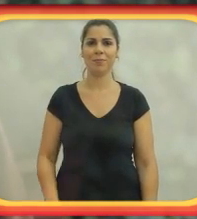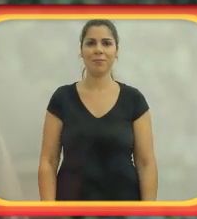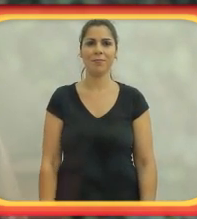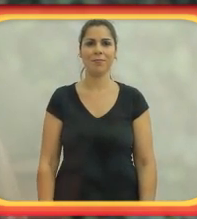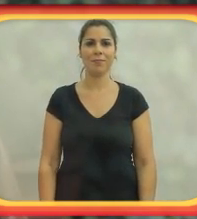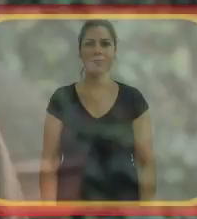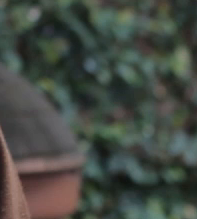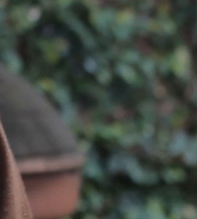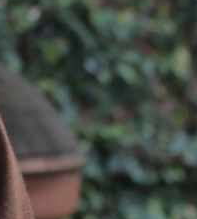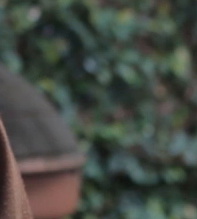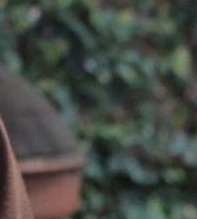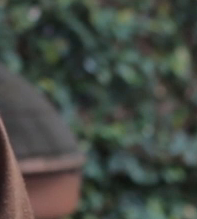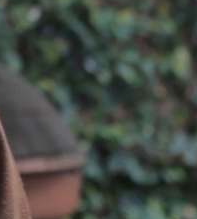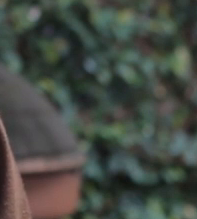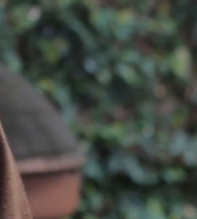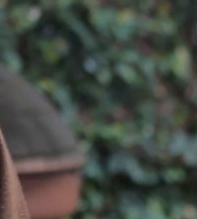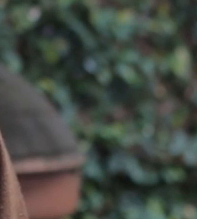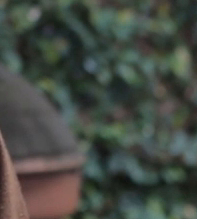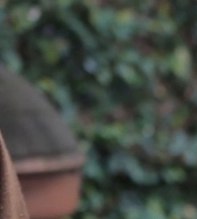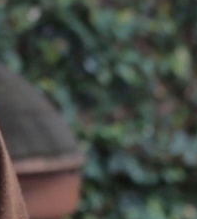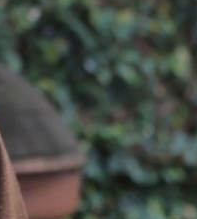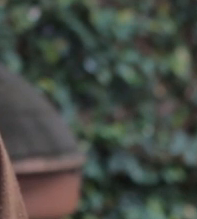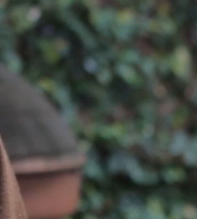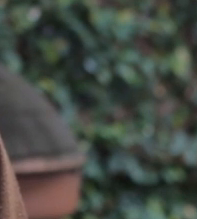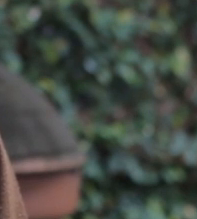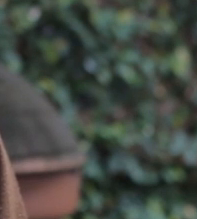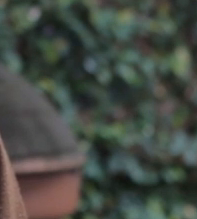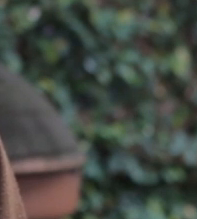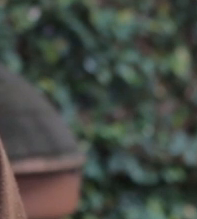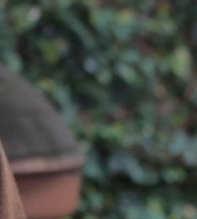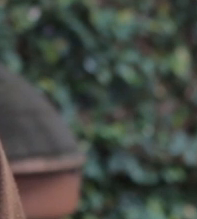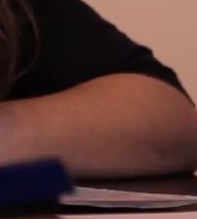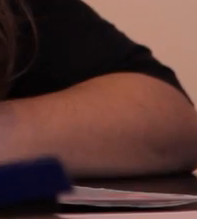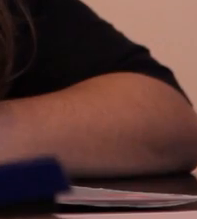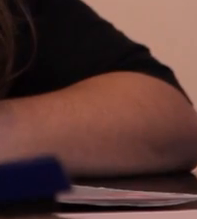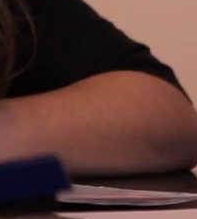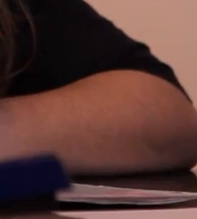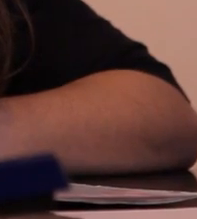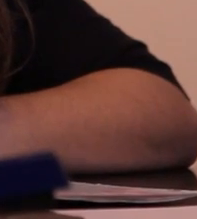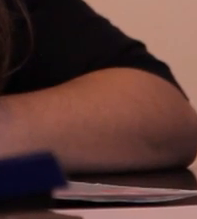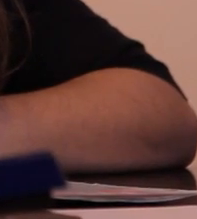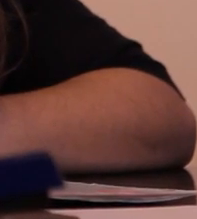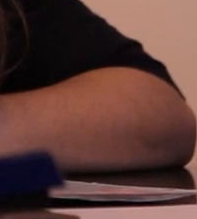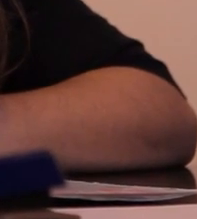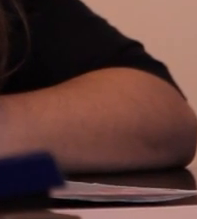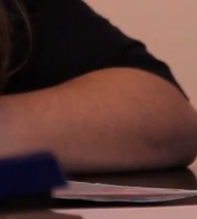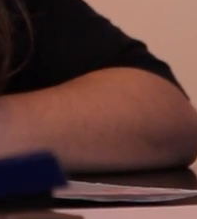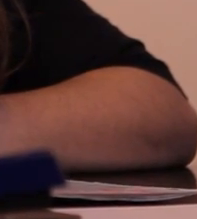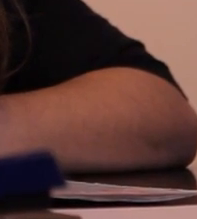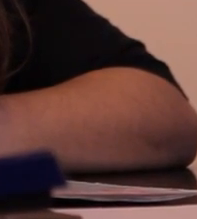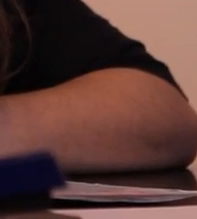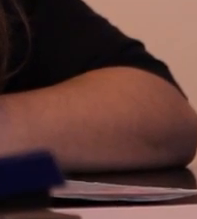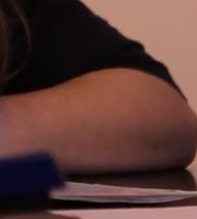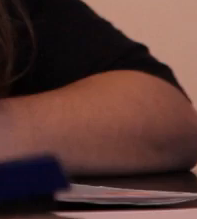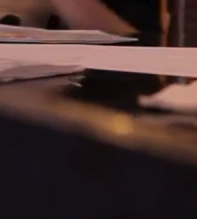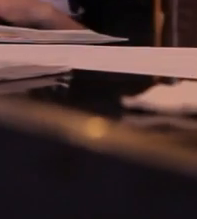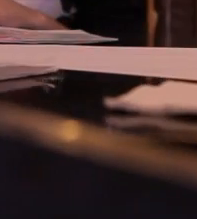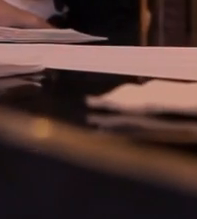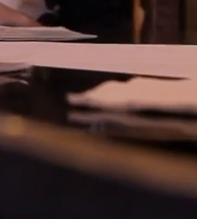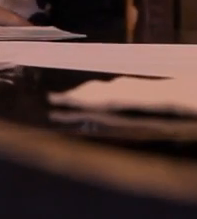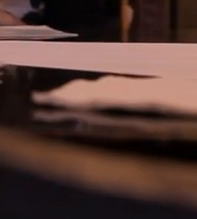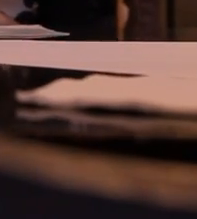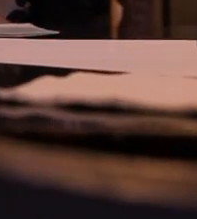há possibilidades, que há formas de se desenvolver. E é um orgulho muito grande ver que ela está